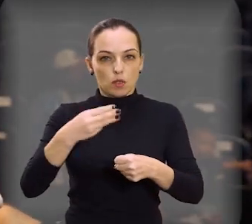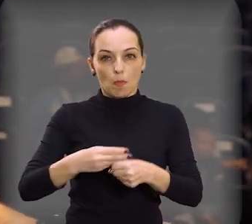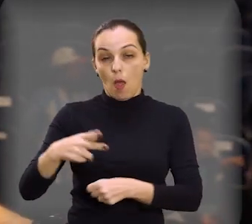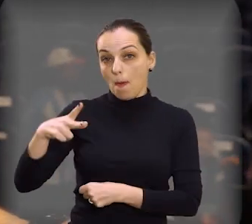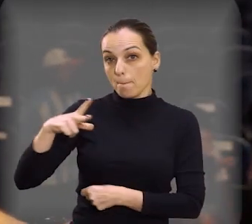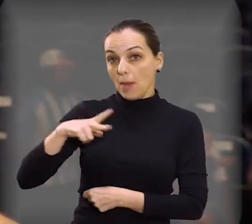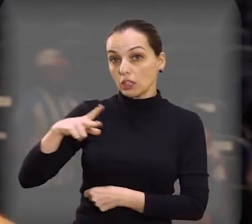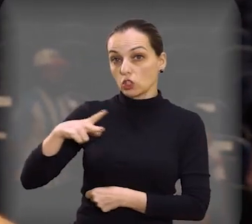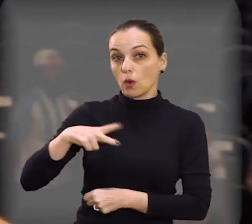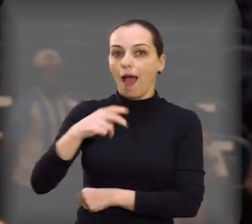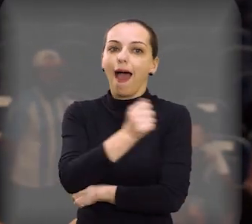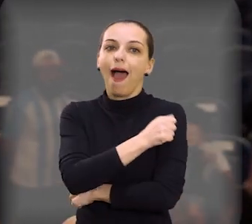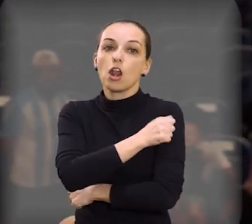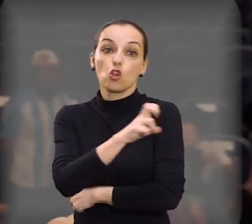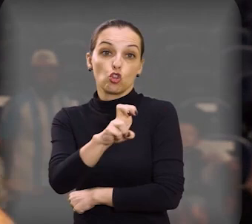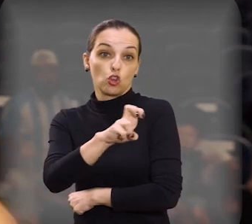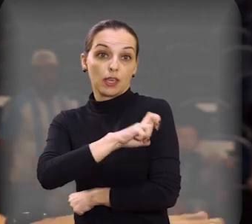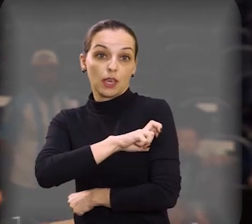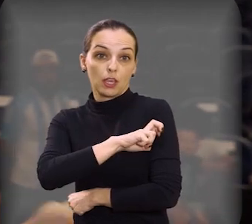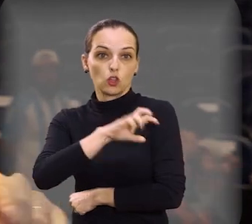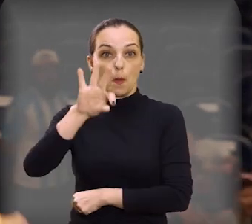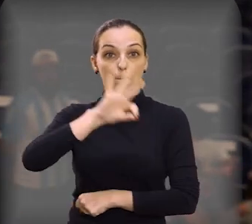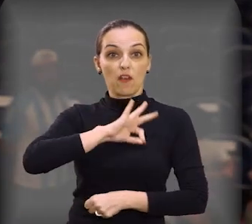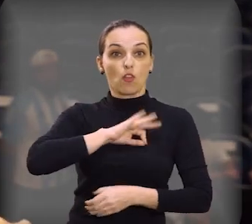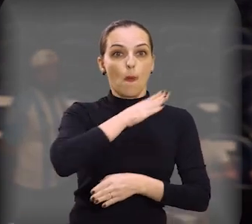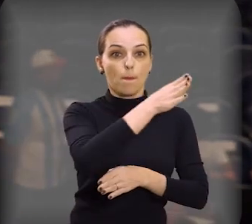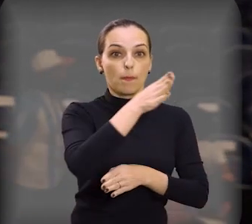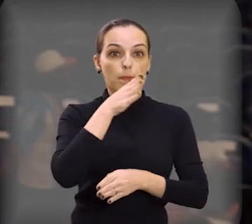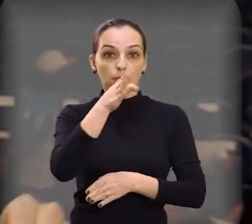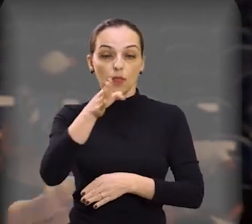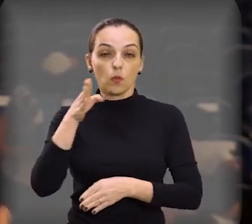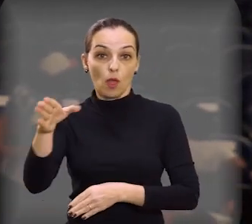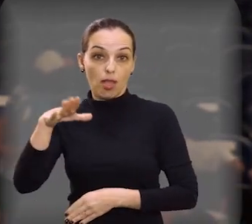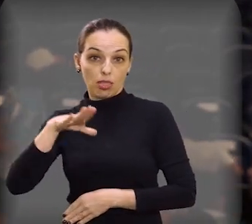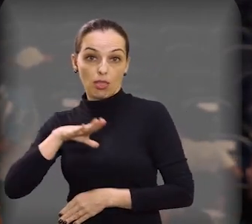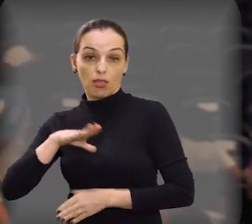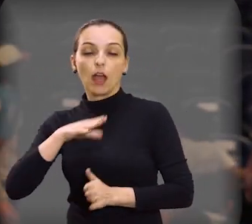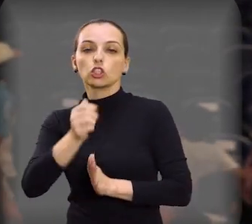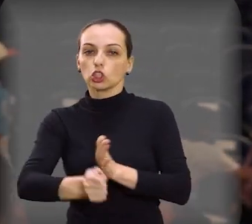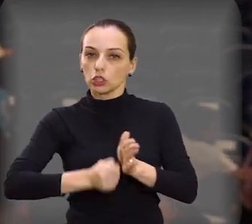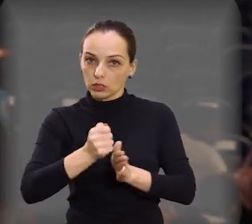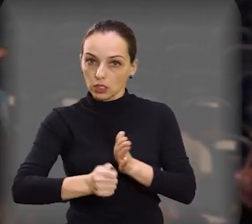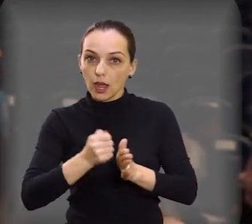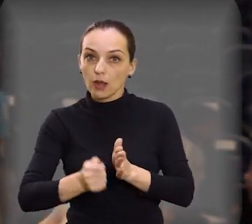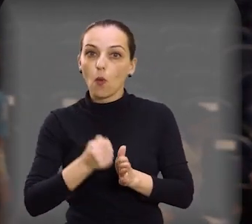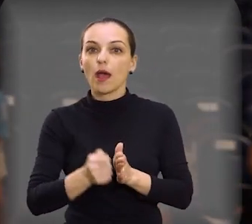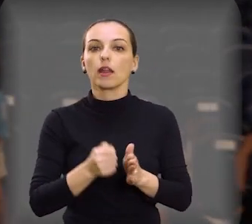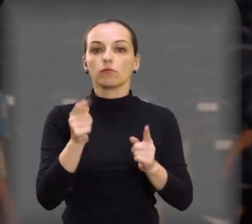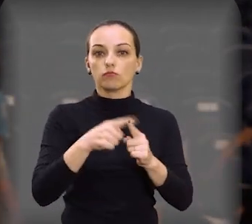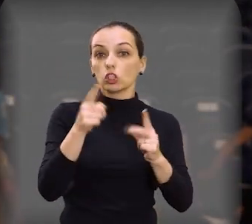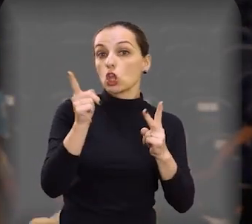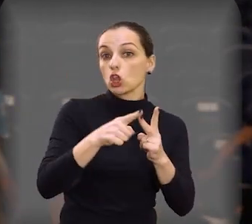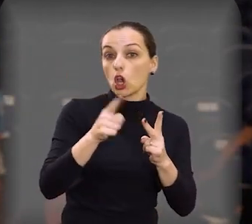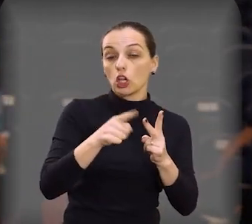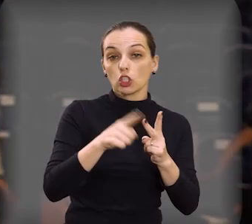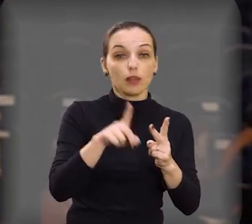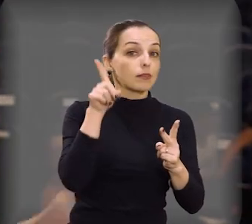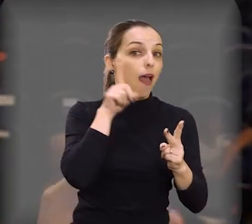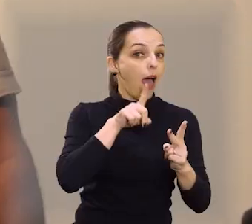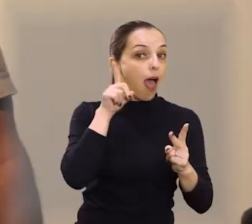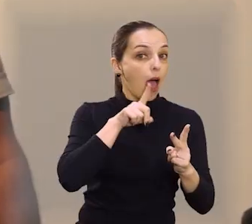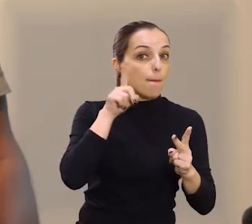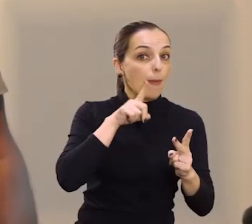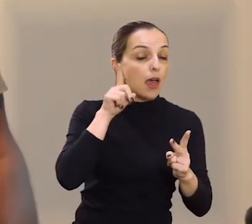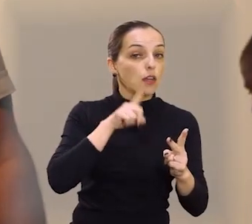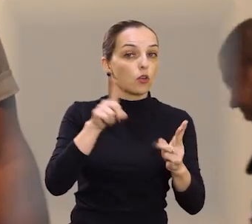etária dos quintos anos, de todas. Primeiro damos atenção para as estaduais, escolas estaduais, municipais e